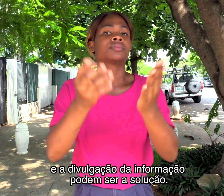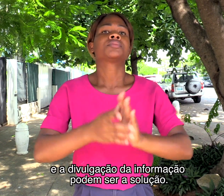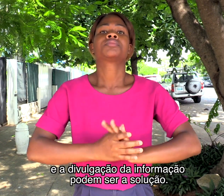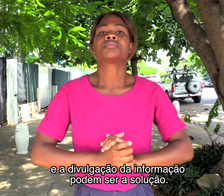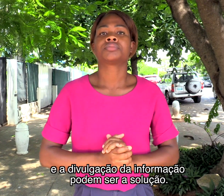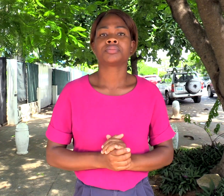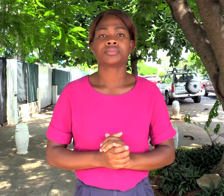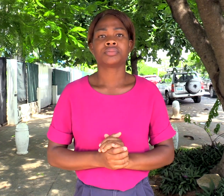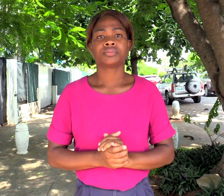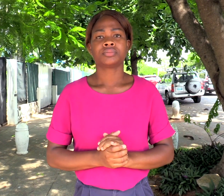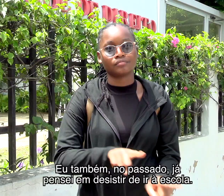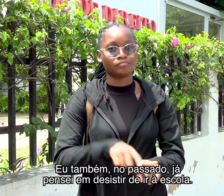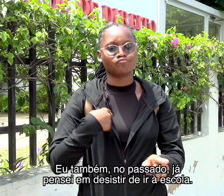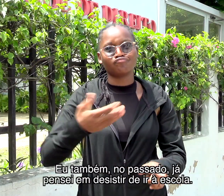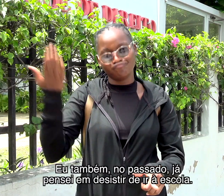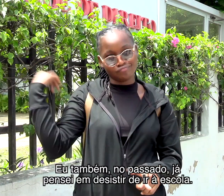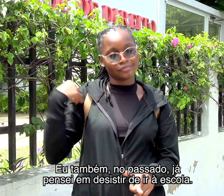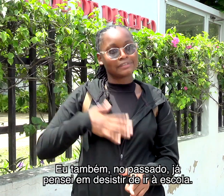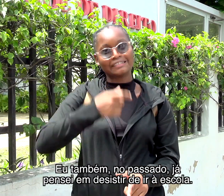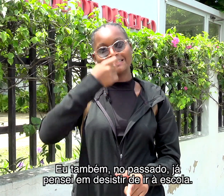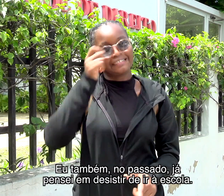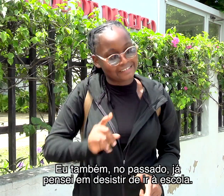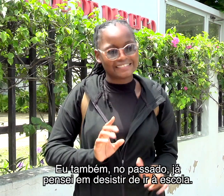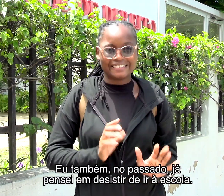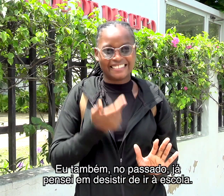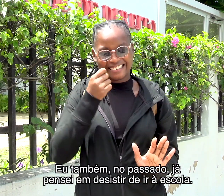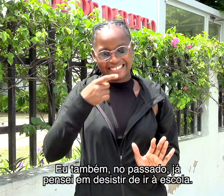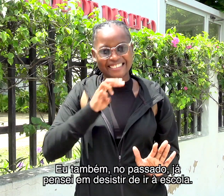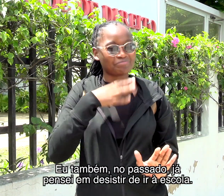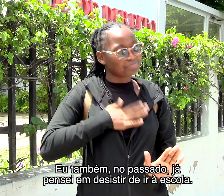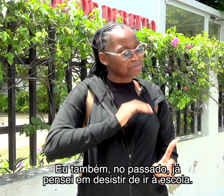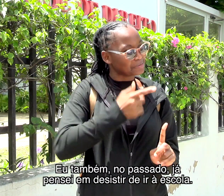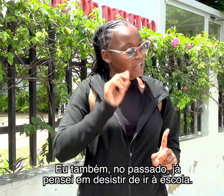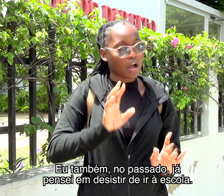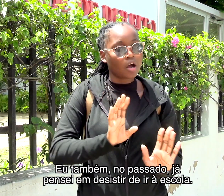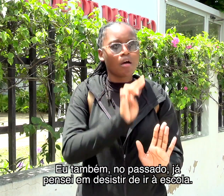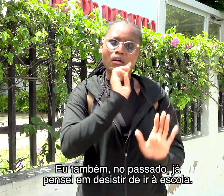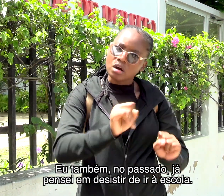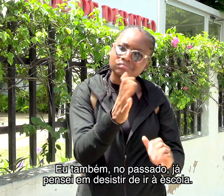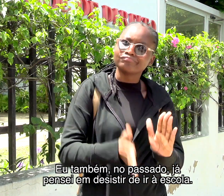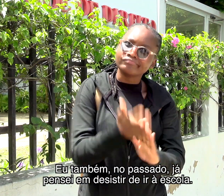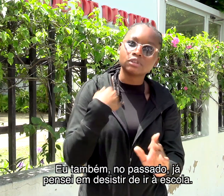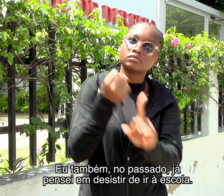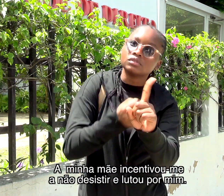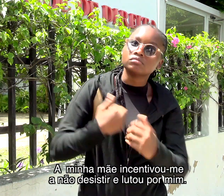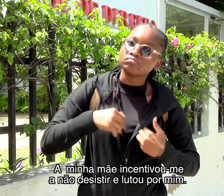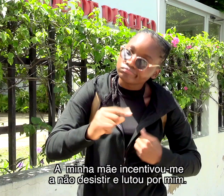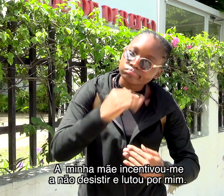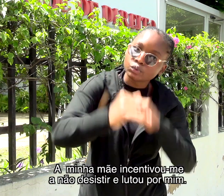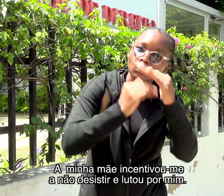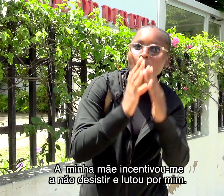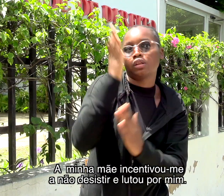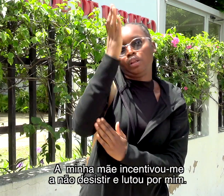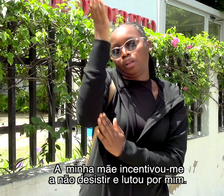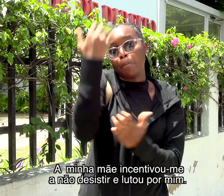ser a solução. Eu também, no passado, já pensei em desistir de ir à escola. A